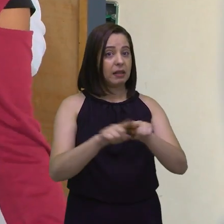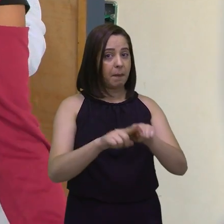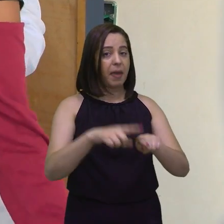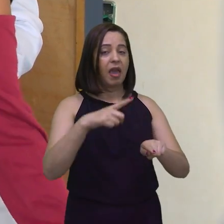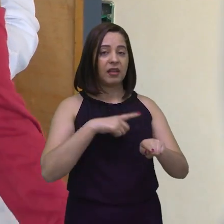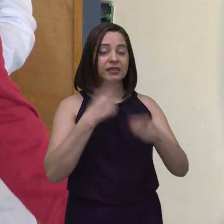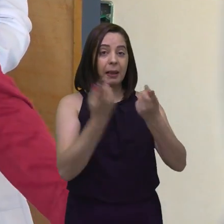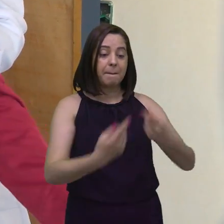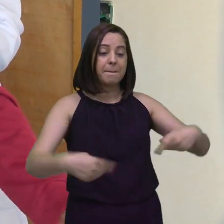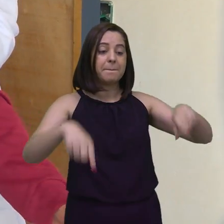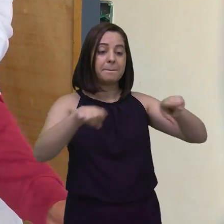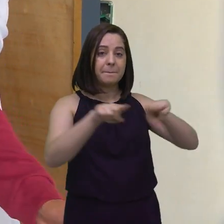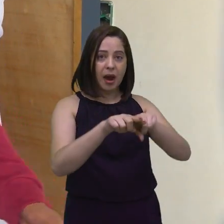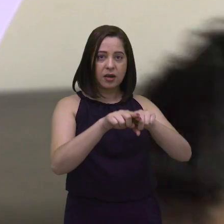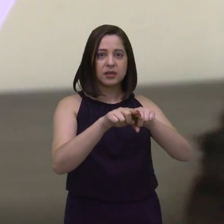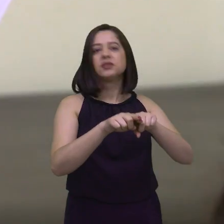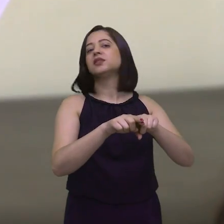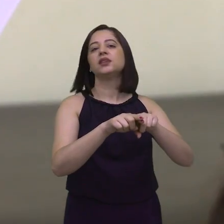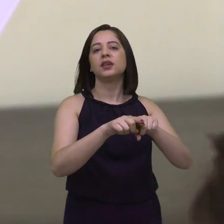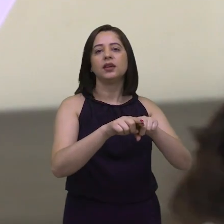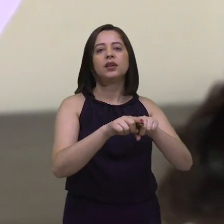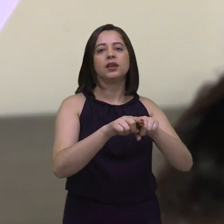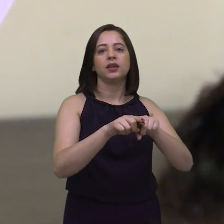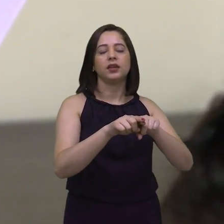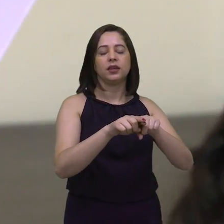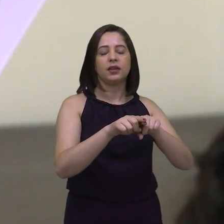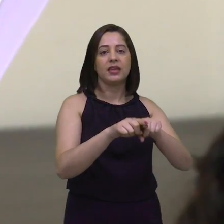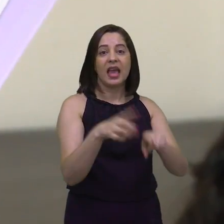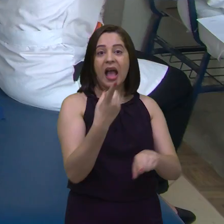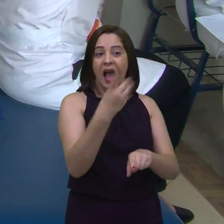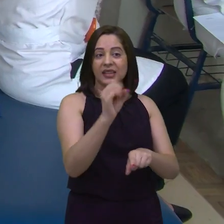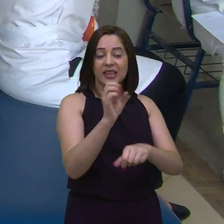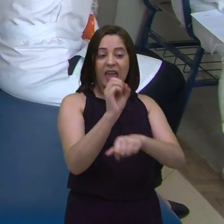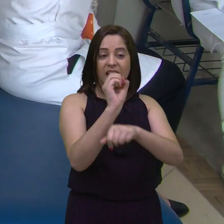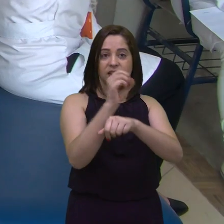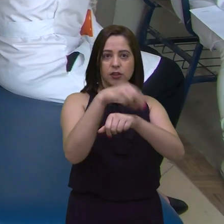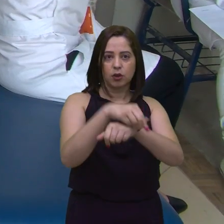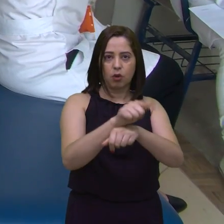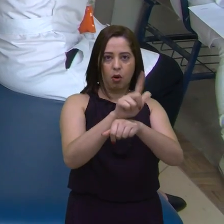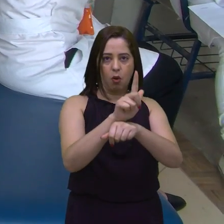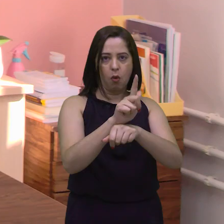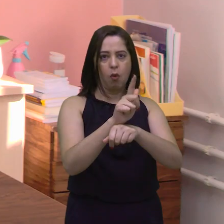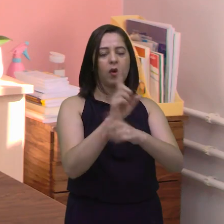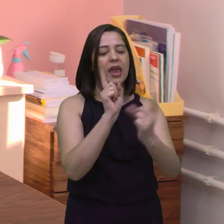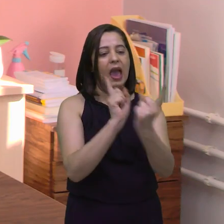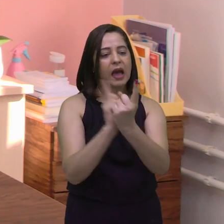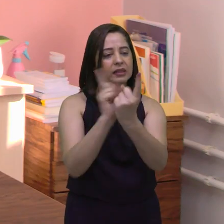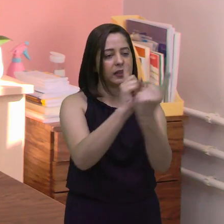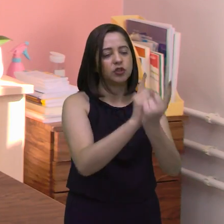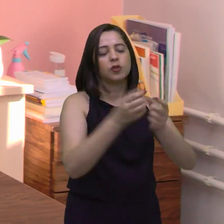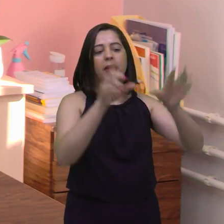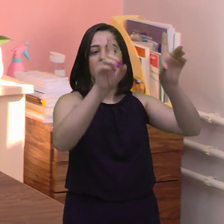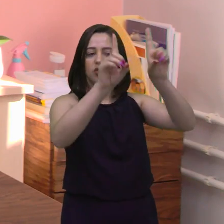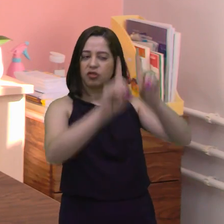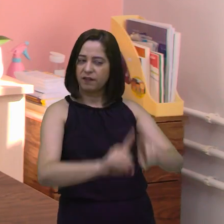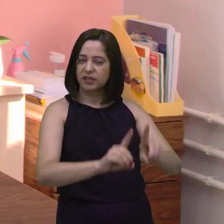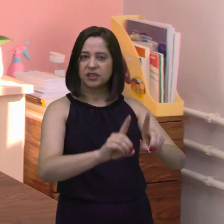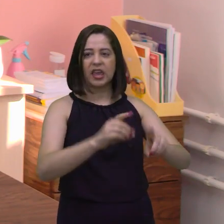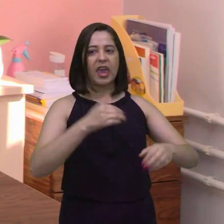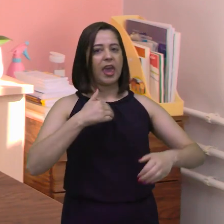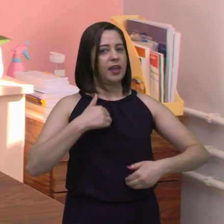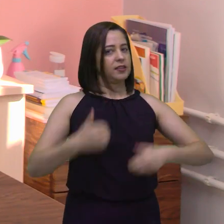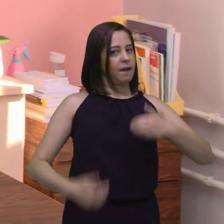né? Também temos as parcerias com as entidades sociais, são 10 entidades no município que atendem todos os tipos de deficiência,